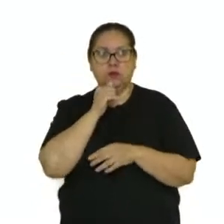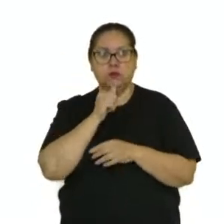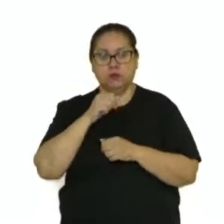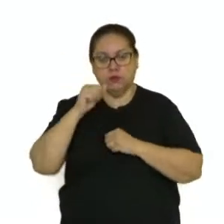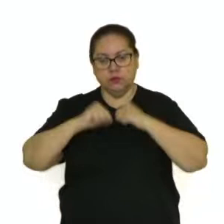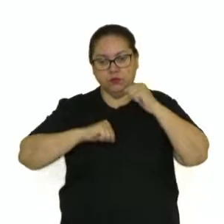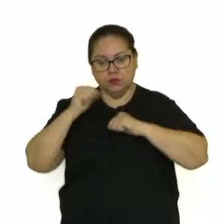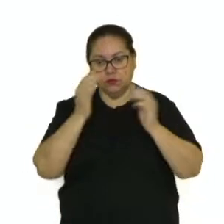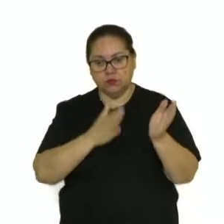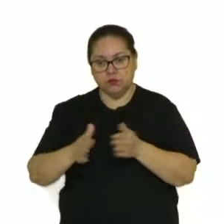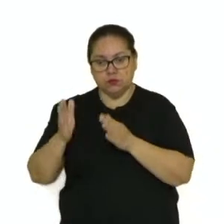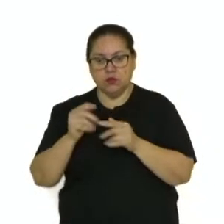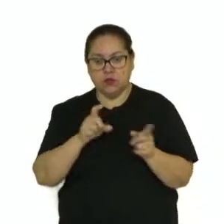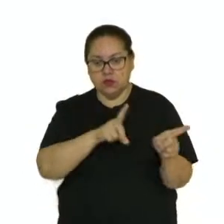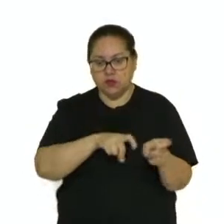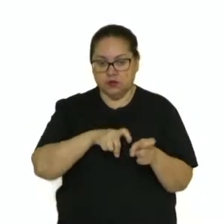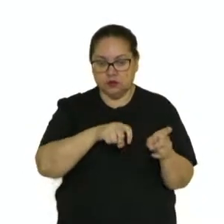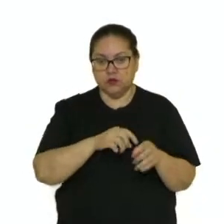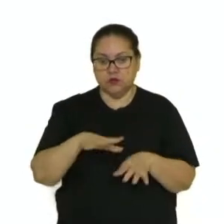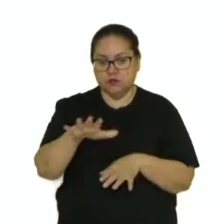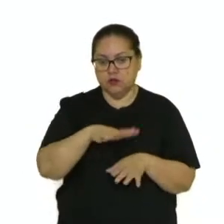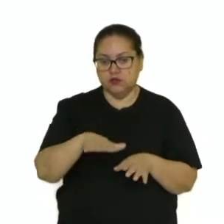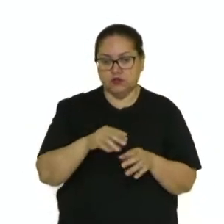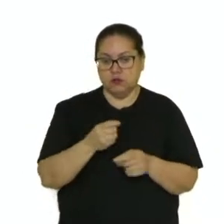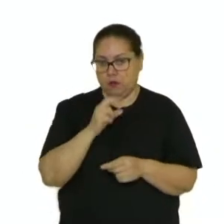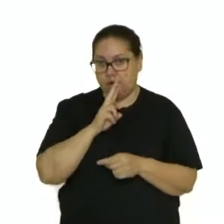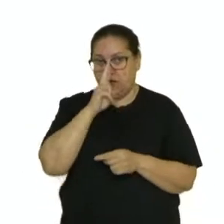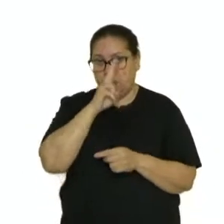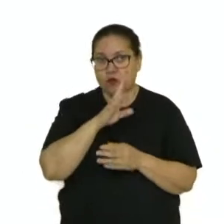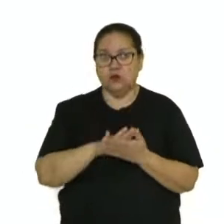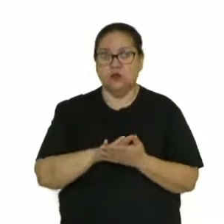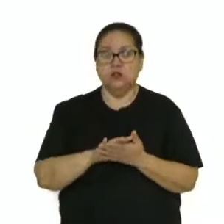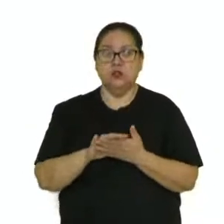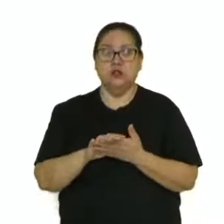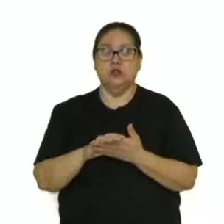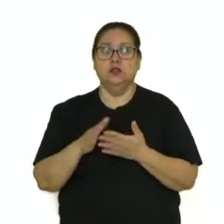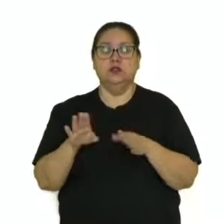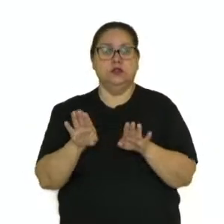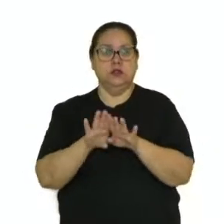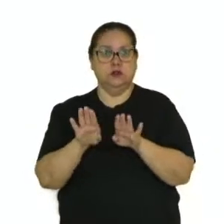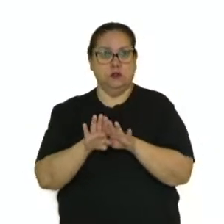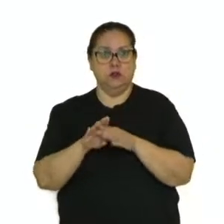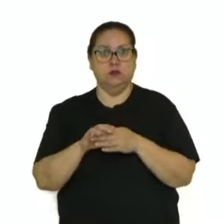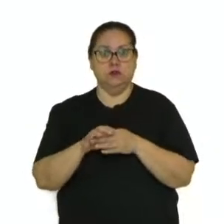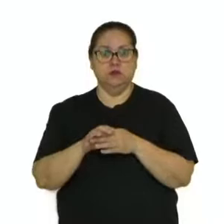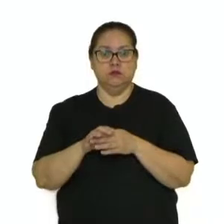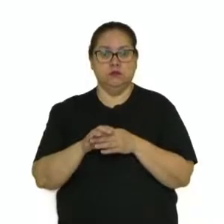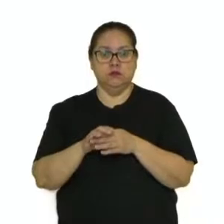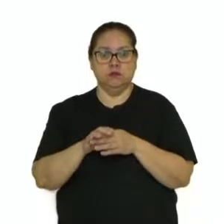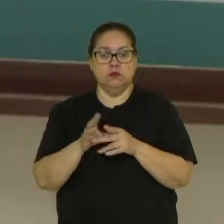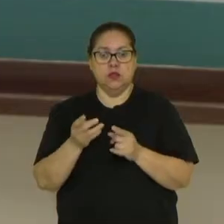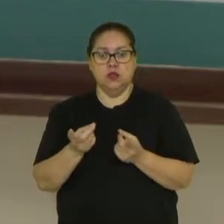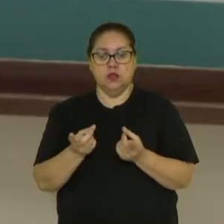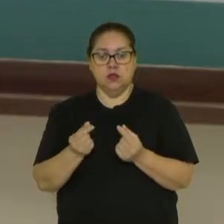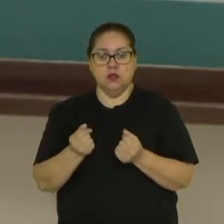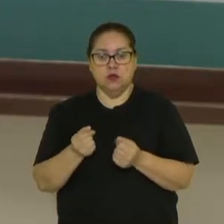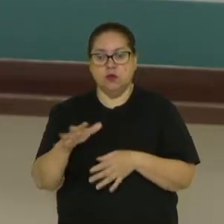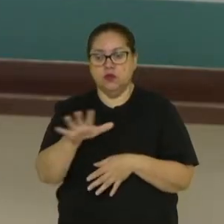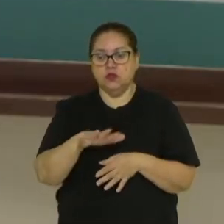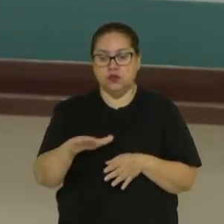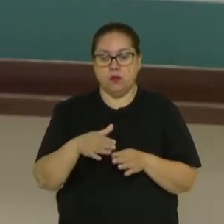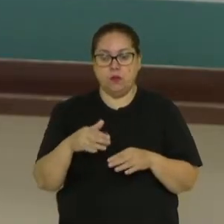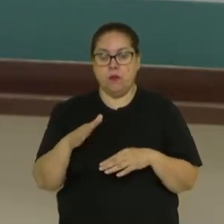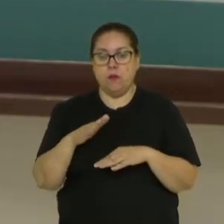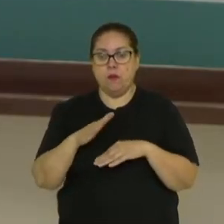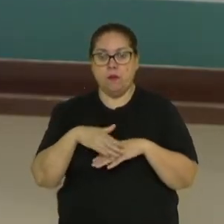produção industrial e agrícola, né, em cada região onde é mais forte. Também questão de renda per capita, qual região tem a maior,